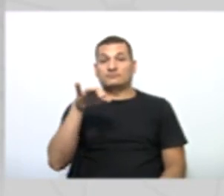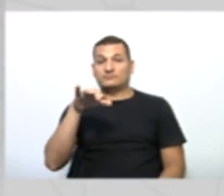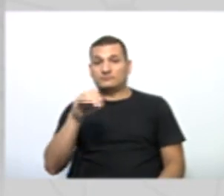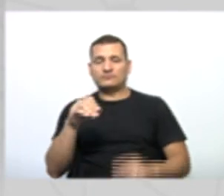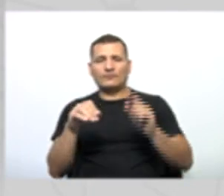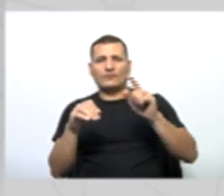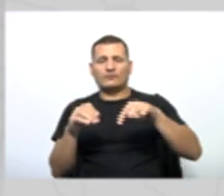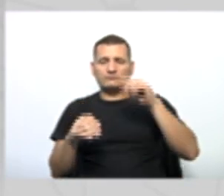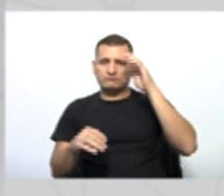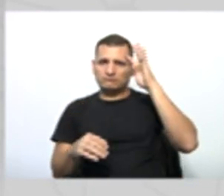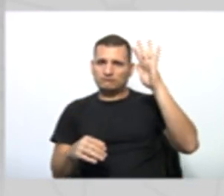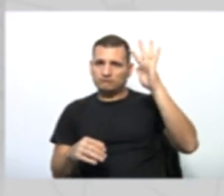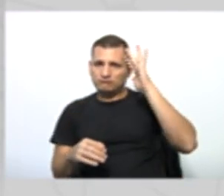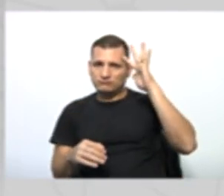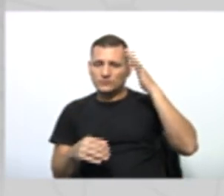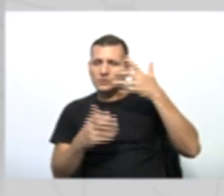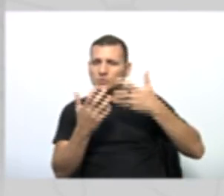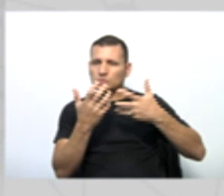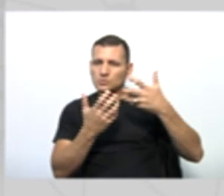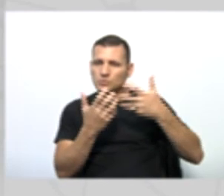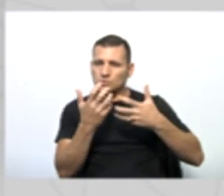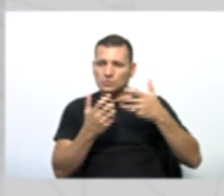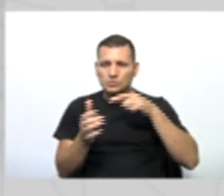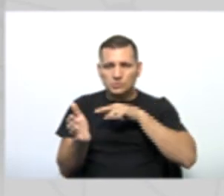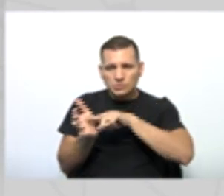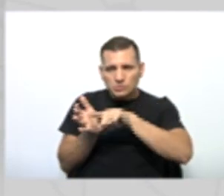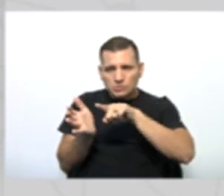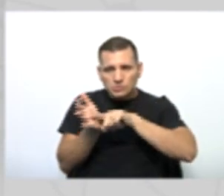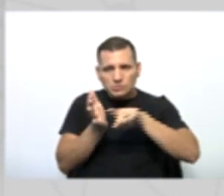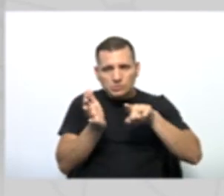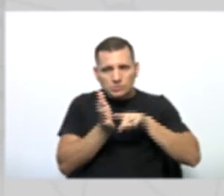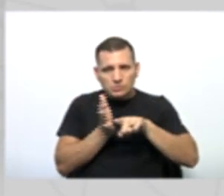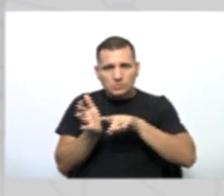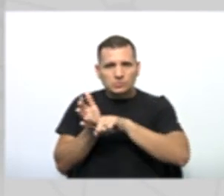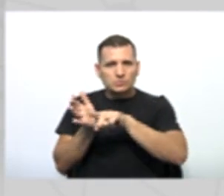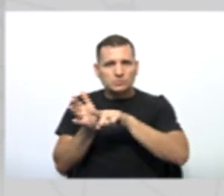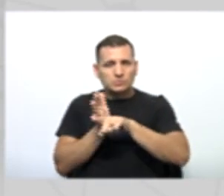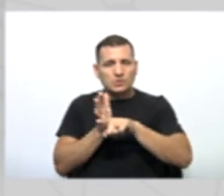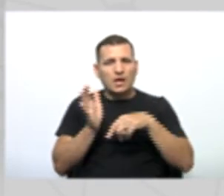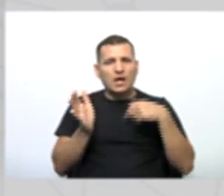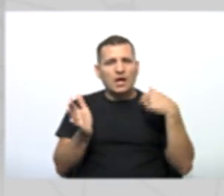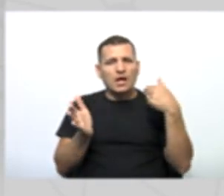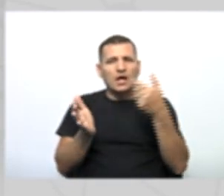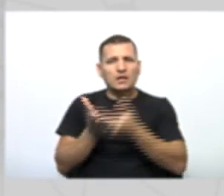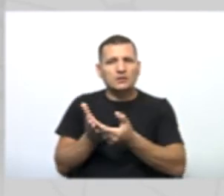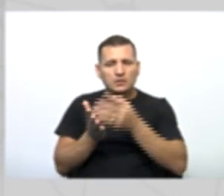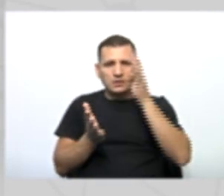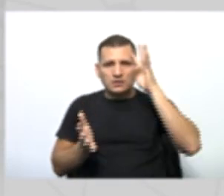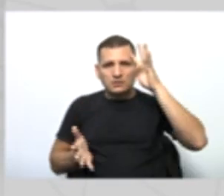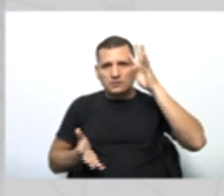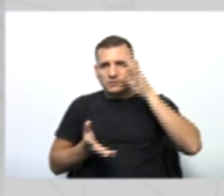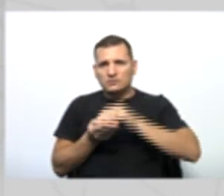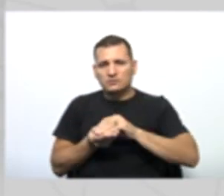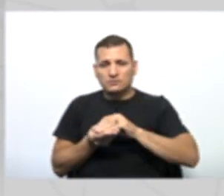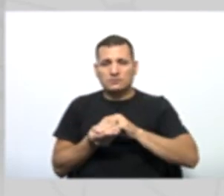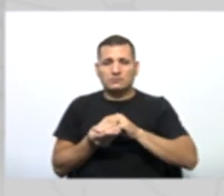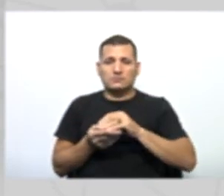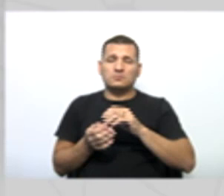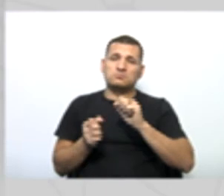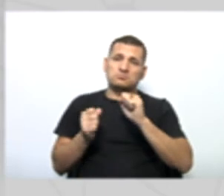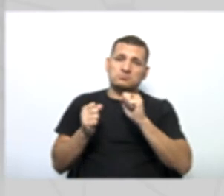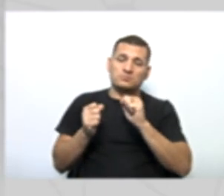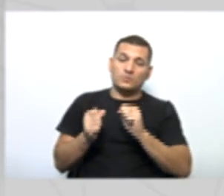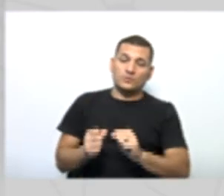refletir, questionar através de perguntas que vão se sucedendo até chegar a uma conclusão, que bem pode ser a de